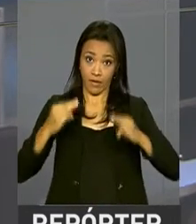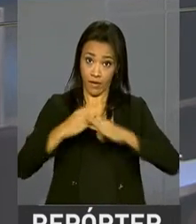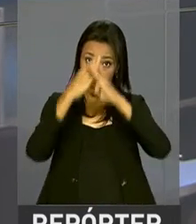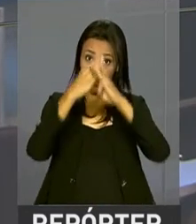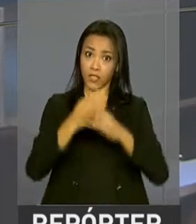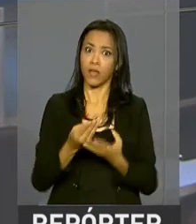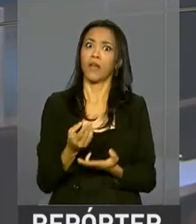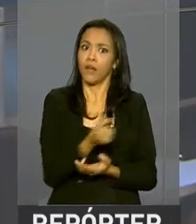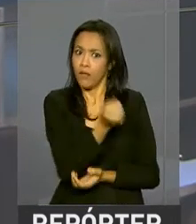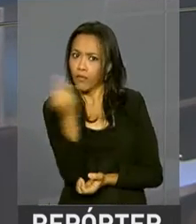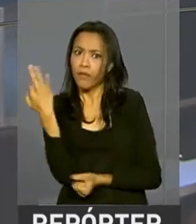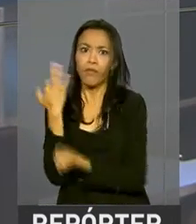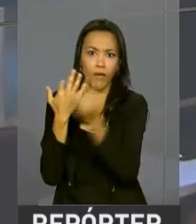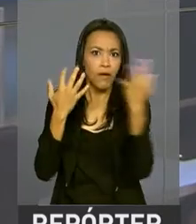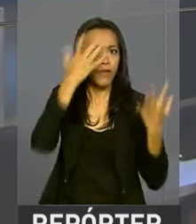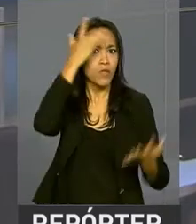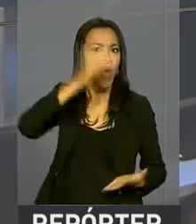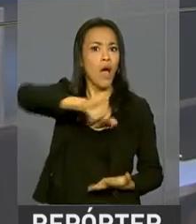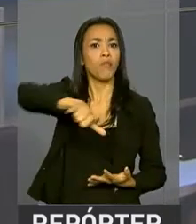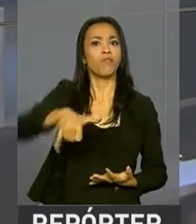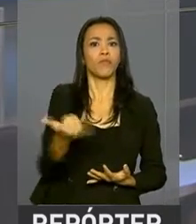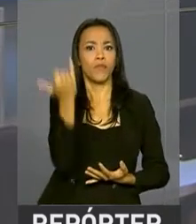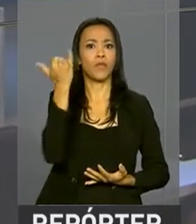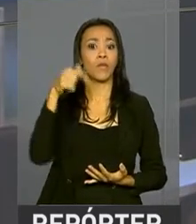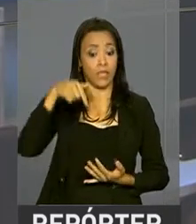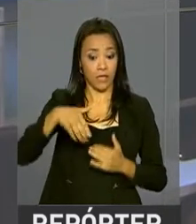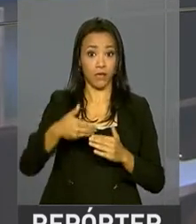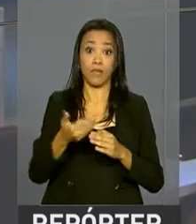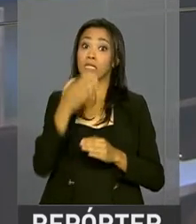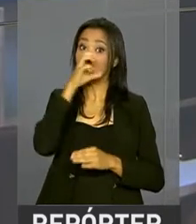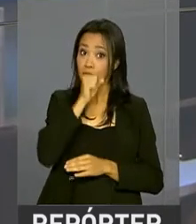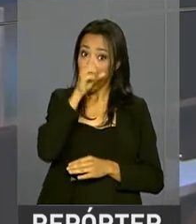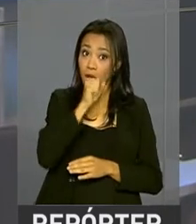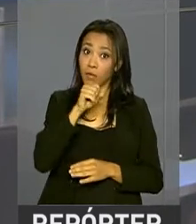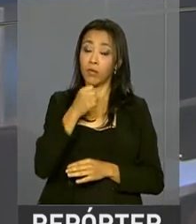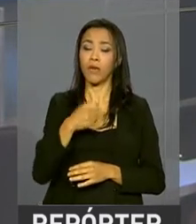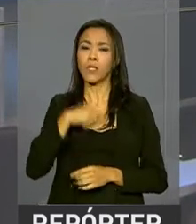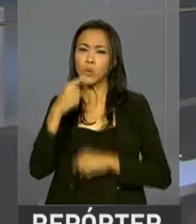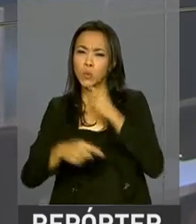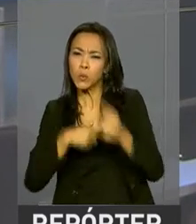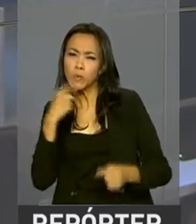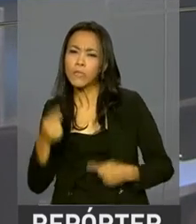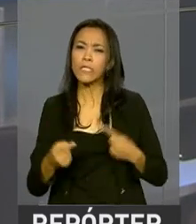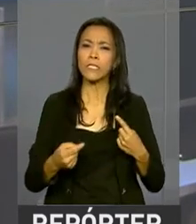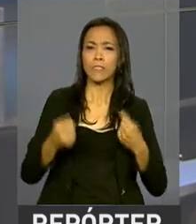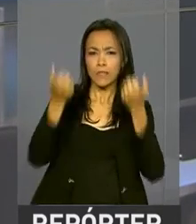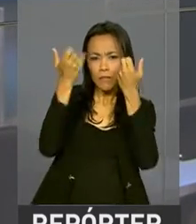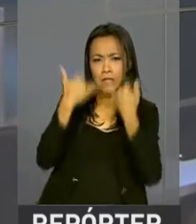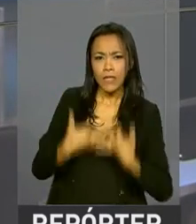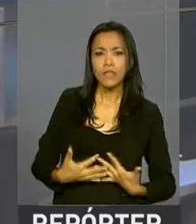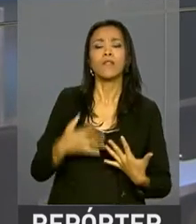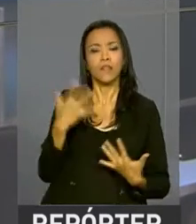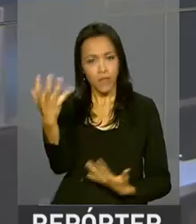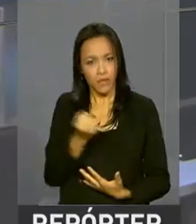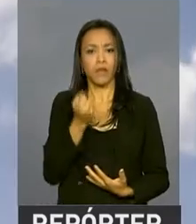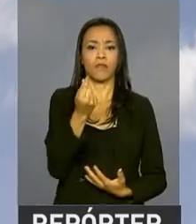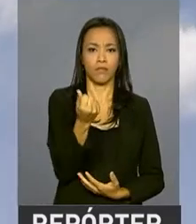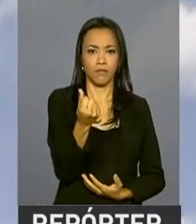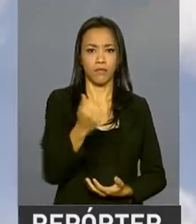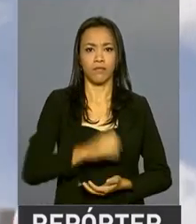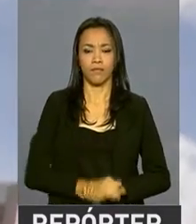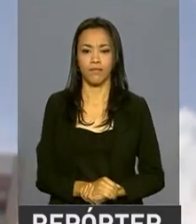muita gente aproveitou que as agências abrirão neste sábado para tirar dúvidas e também retirar o dinheiro